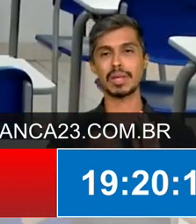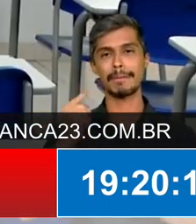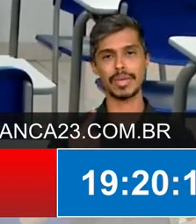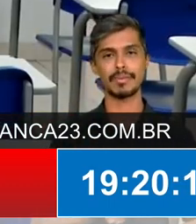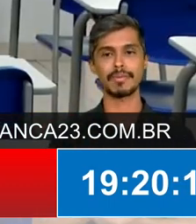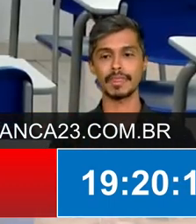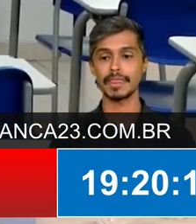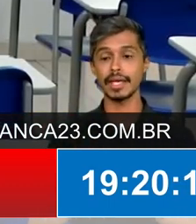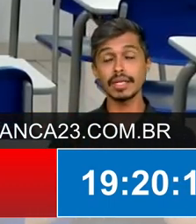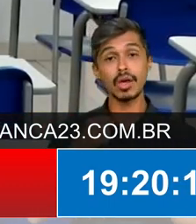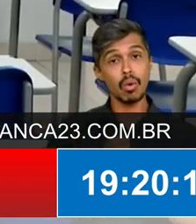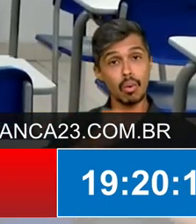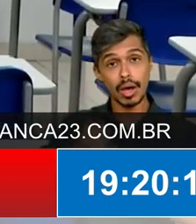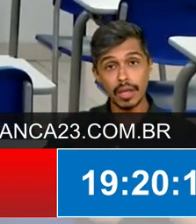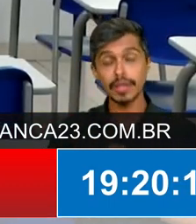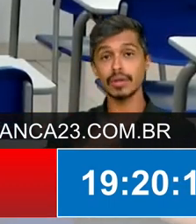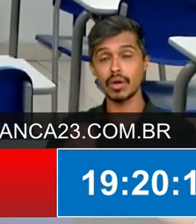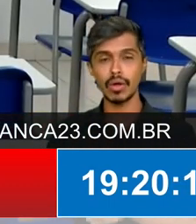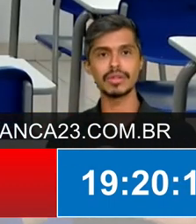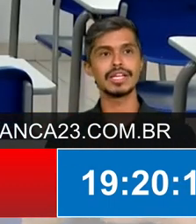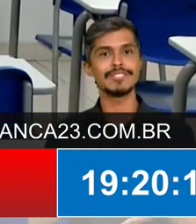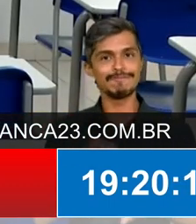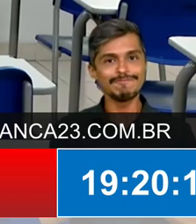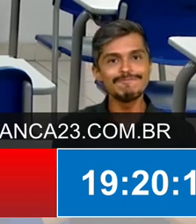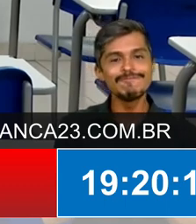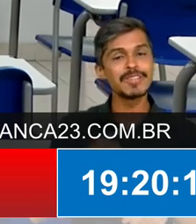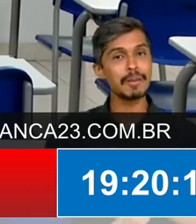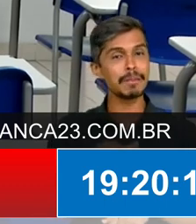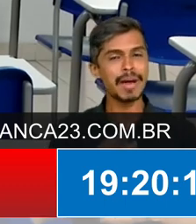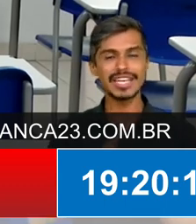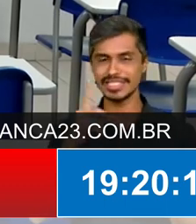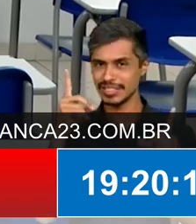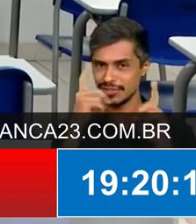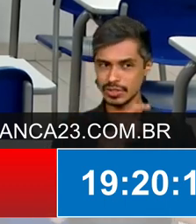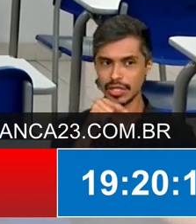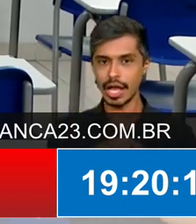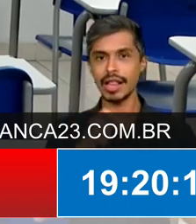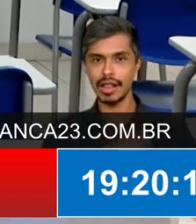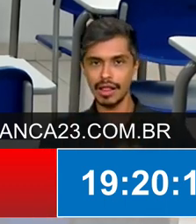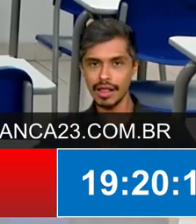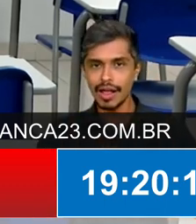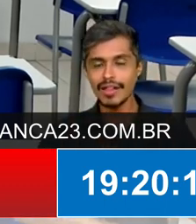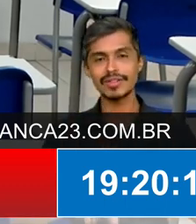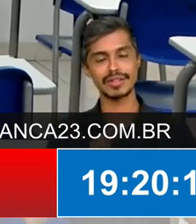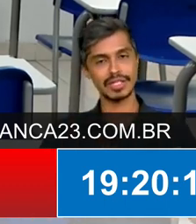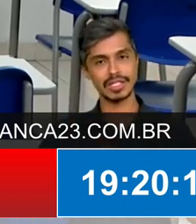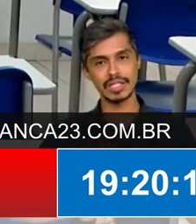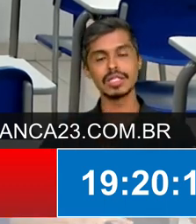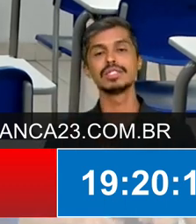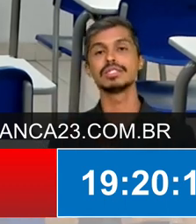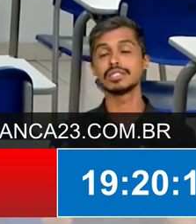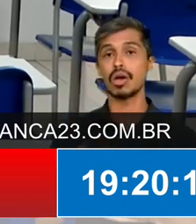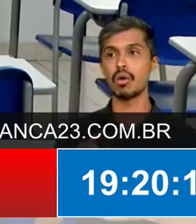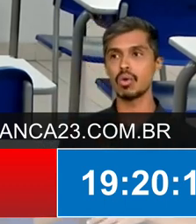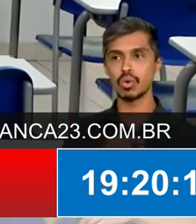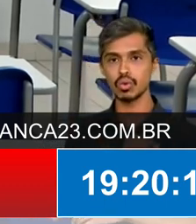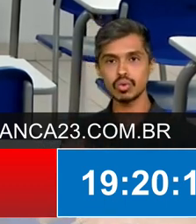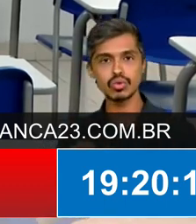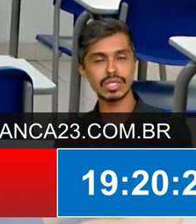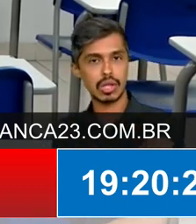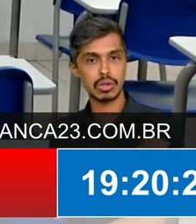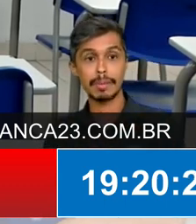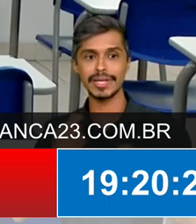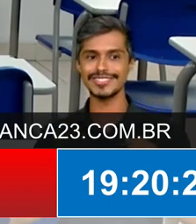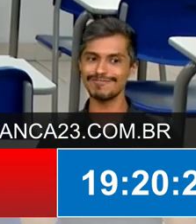nível de exigência da redação do Enem é mais alto o que demanda muito mais esforço e dedicação dos alunos dentro das salas de